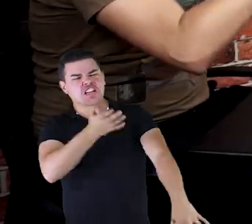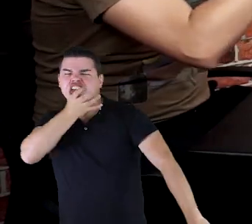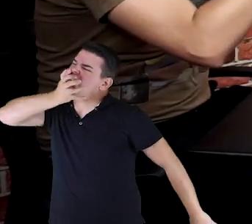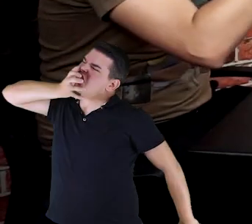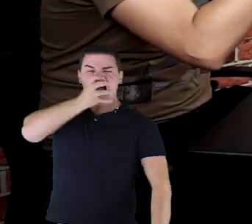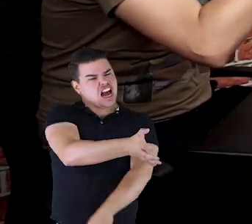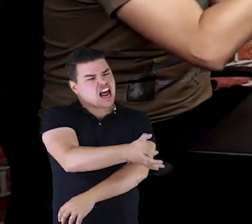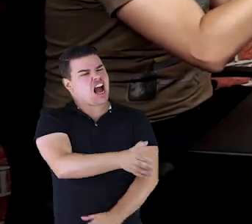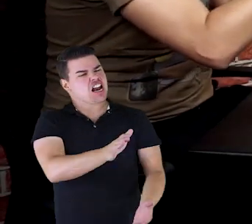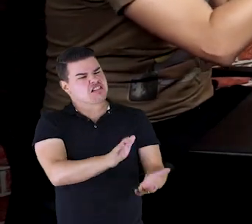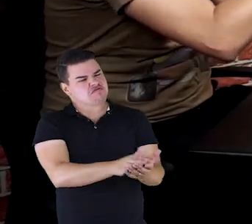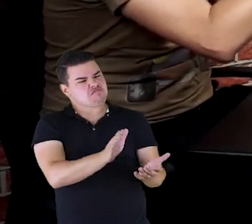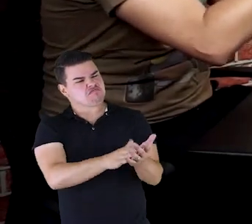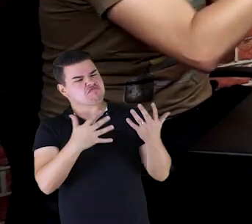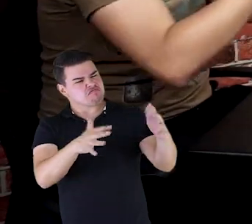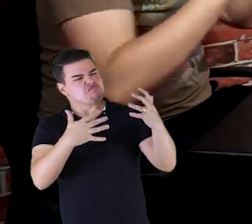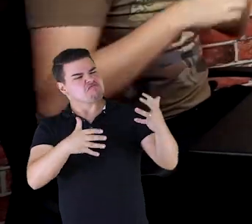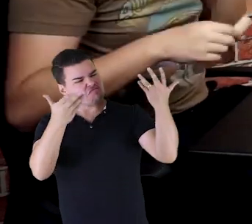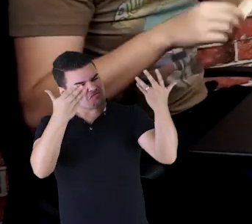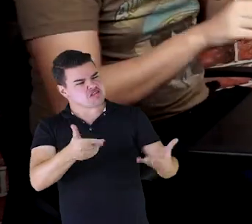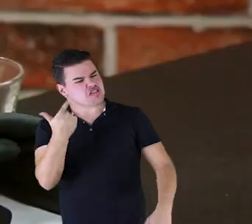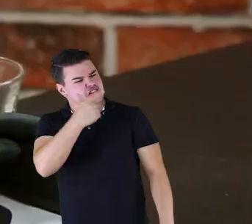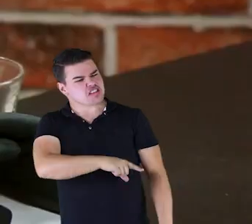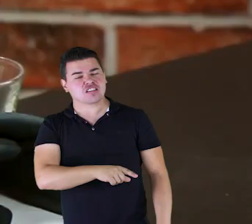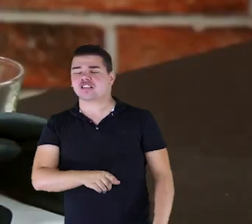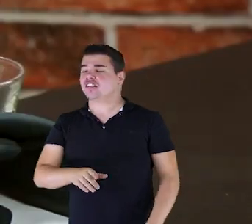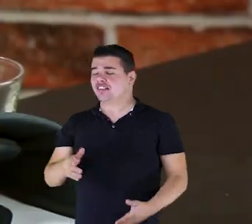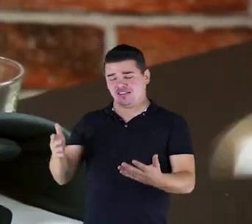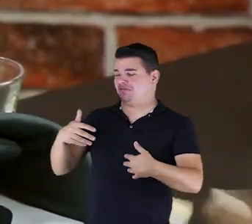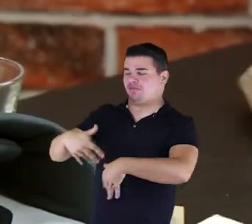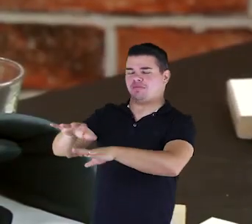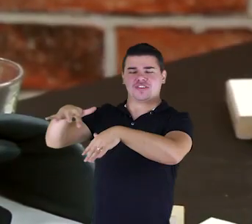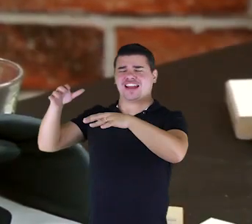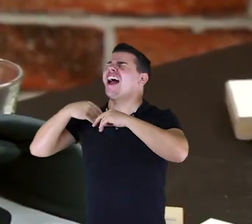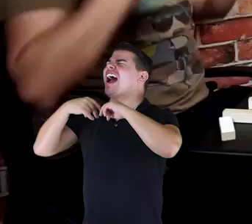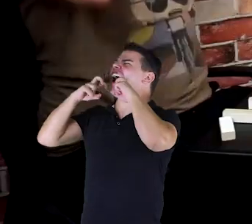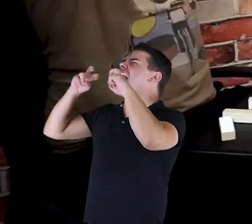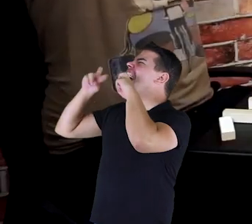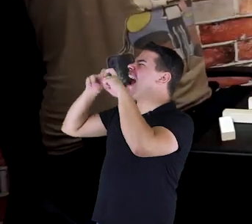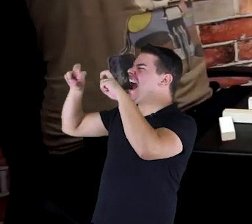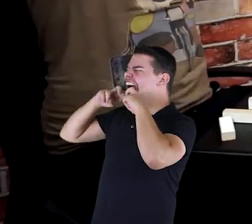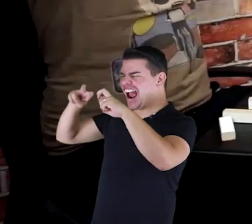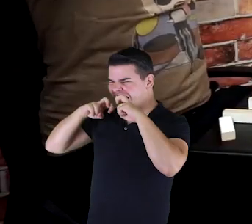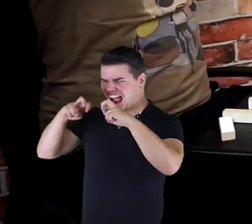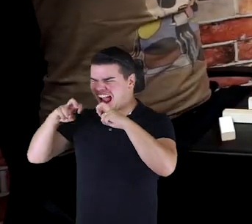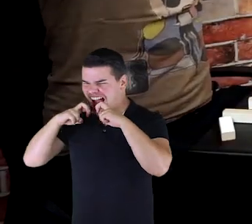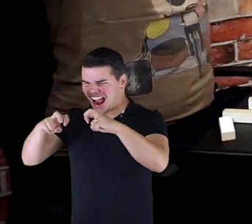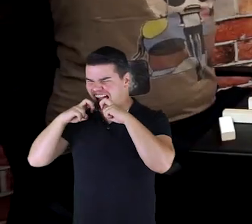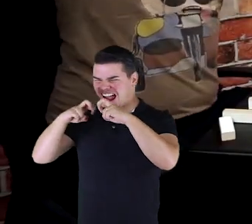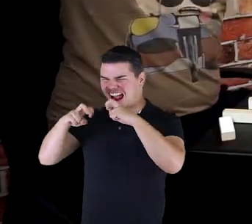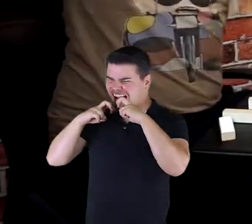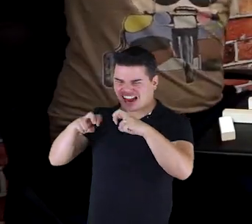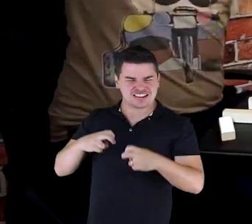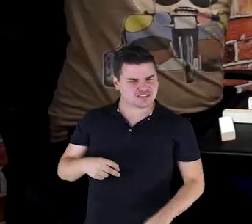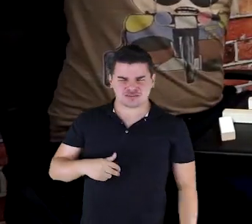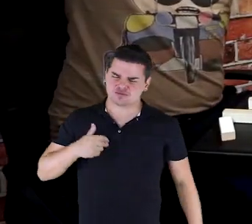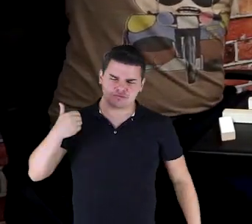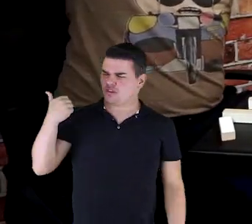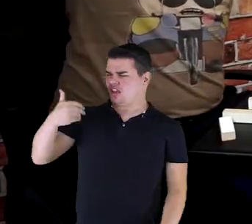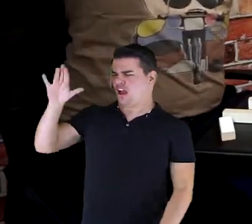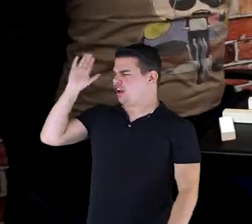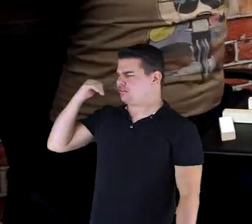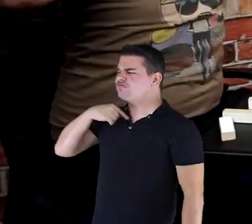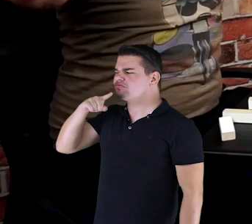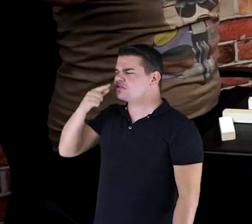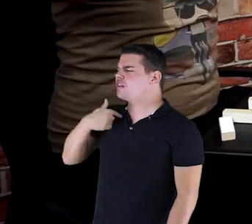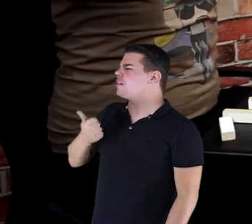Caralho, essa vai. Cauê balança a cabeça negativamente. Cauê dá um tapa na torre. Retira a venda.